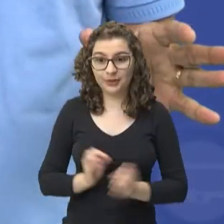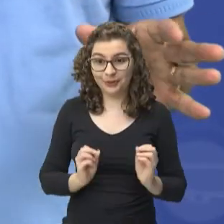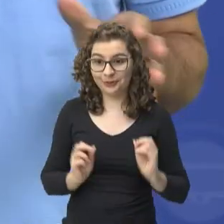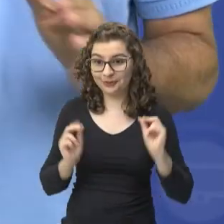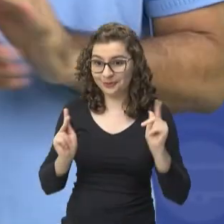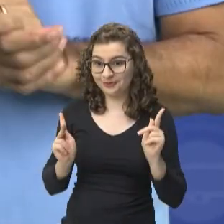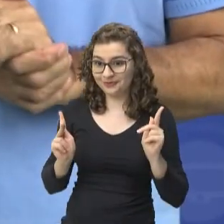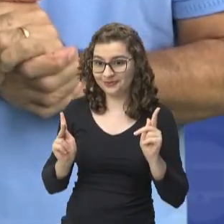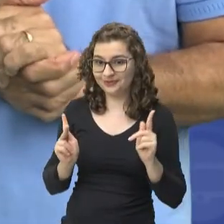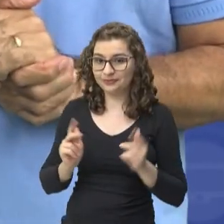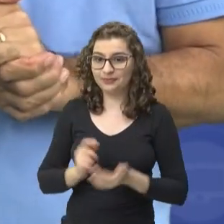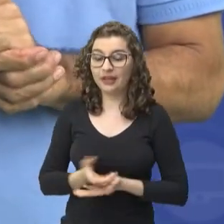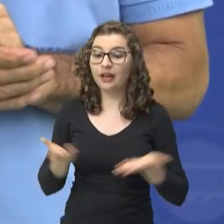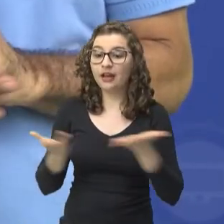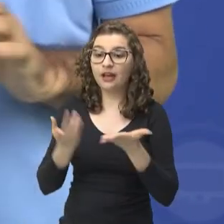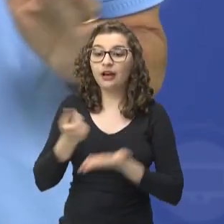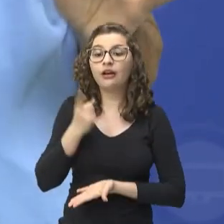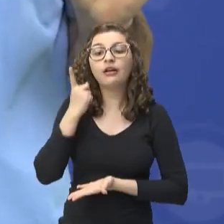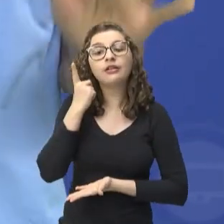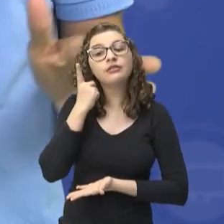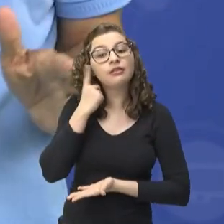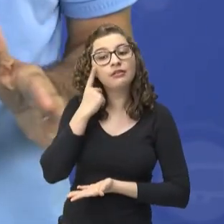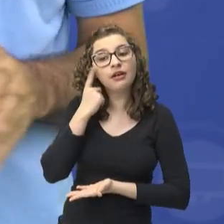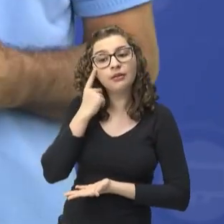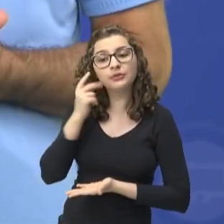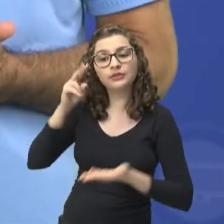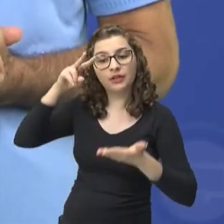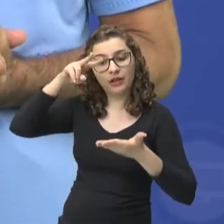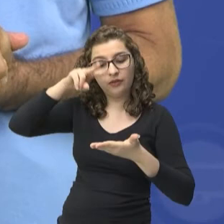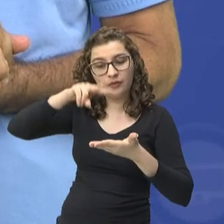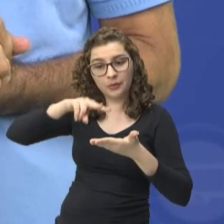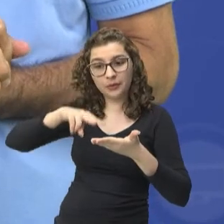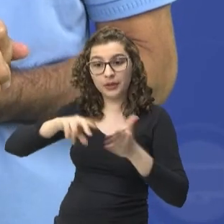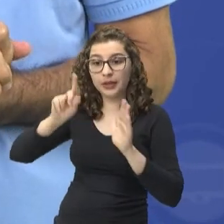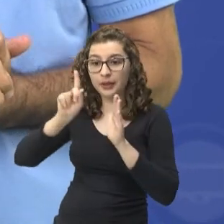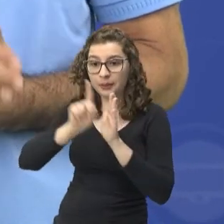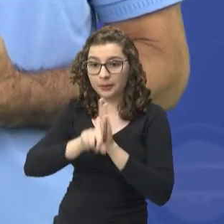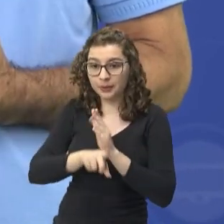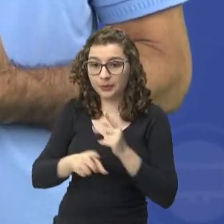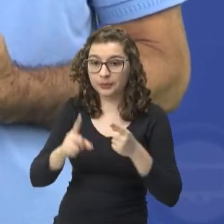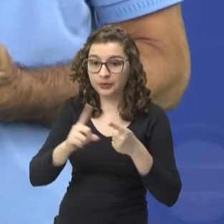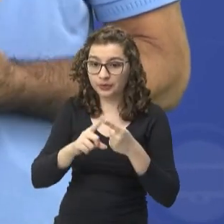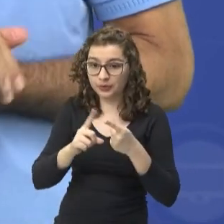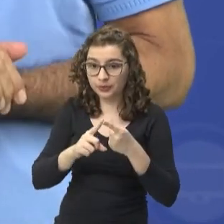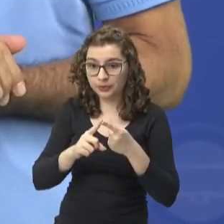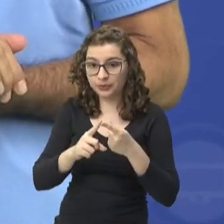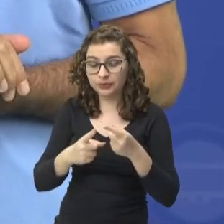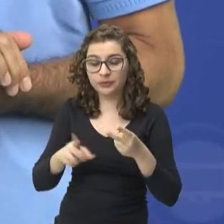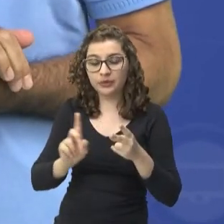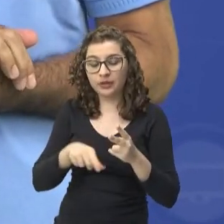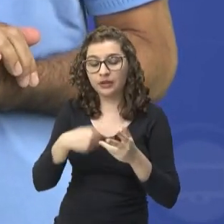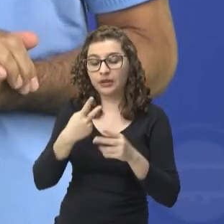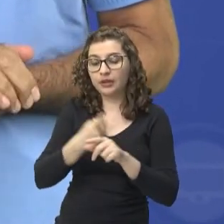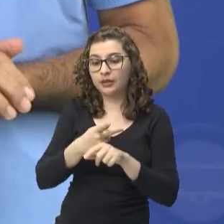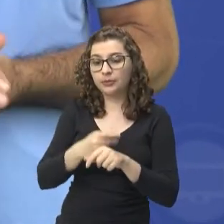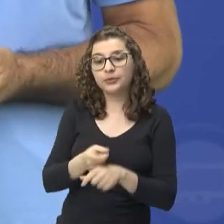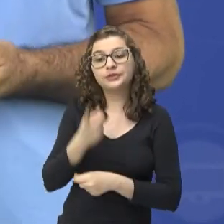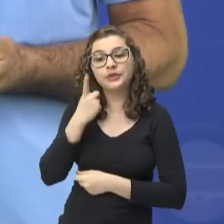Muito bem. Vamos então agora fazer a leitura da questão 1, né? E vamos fazer a nossa